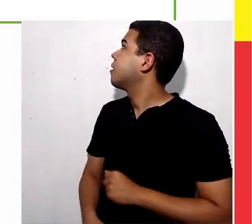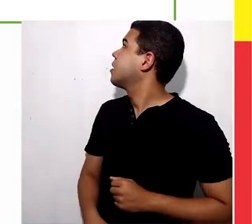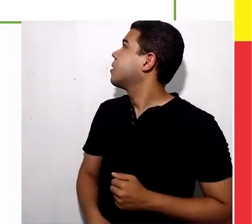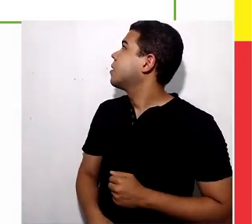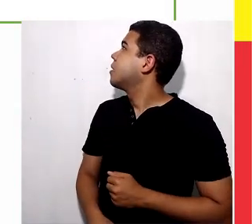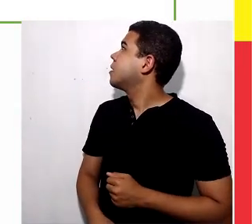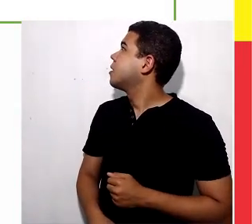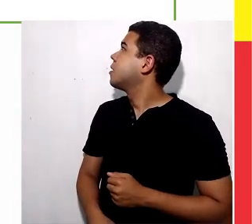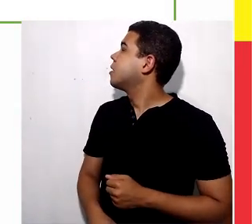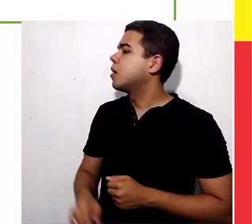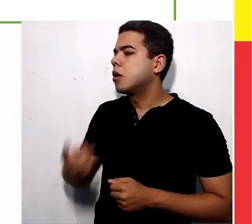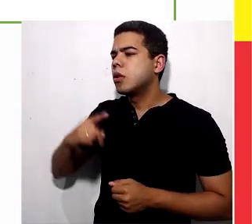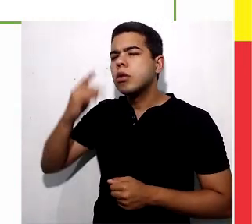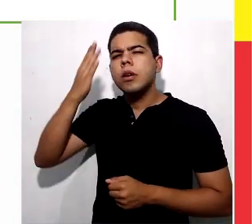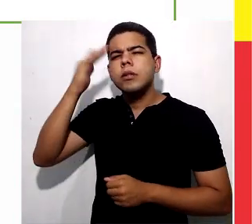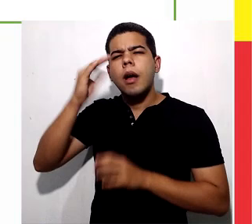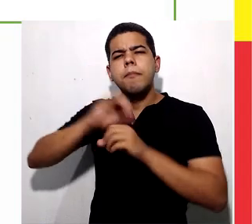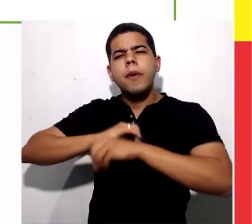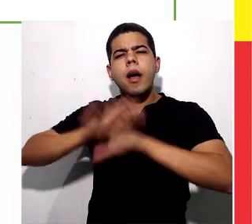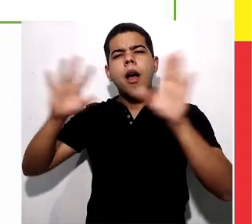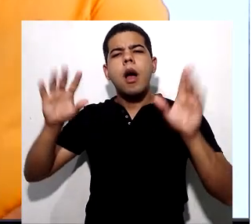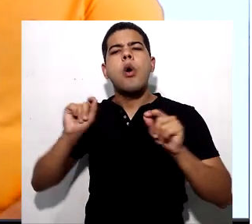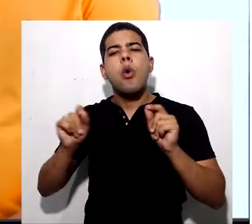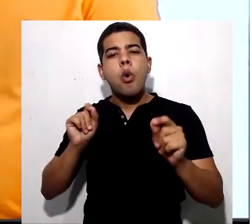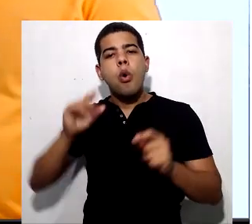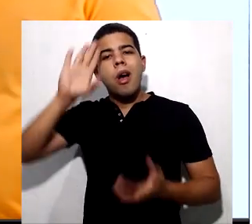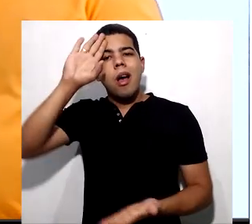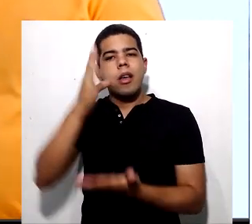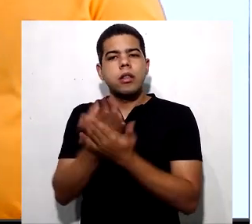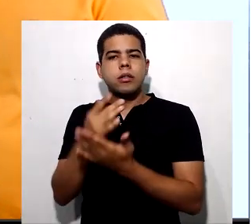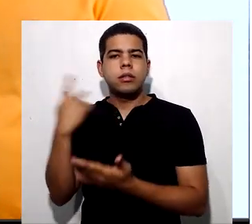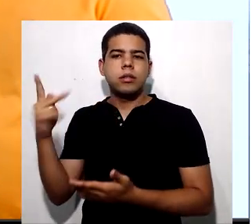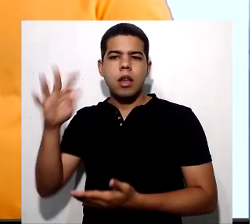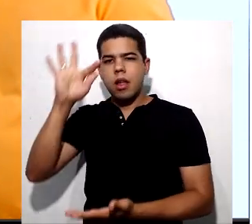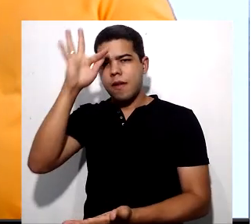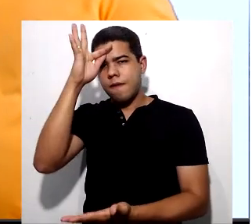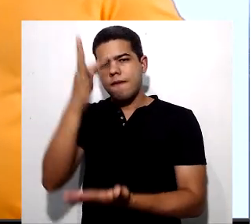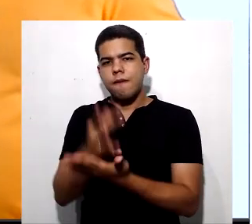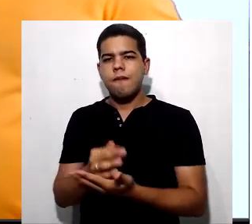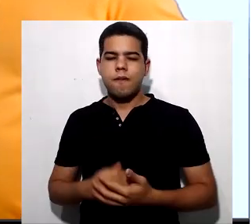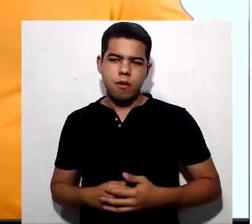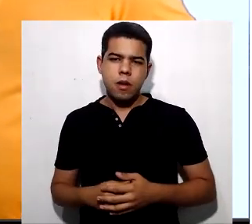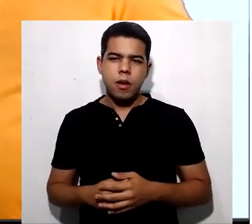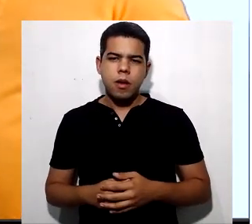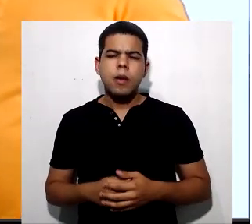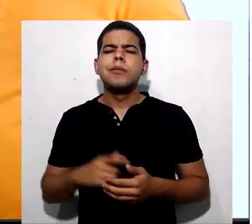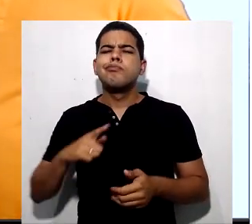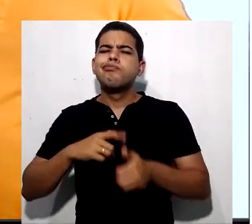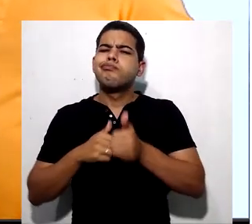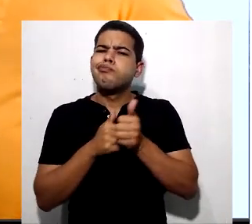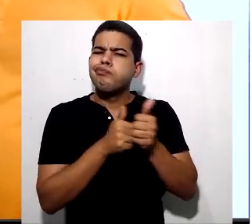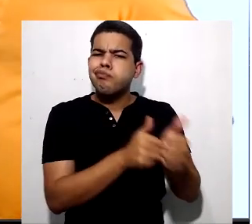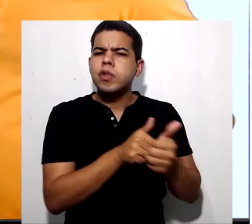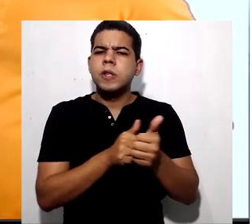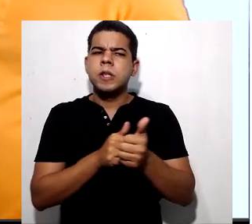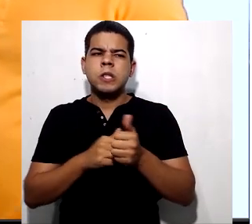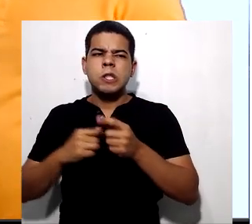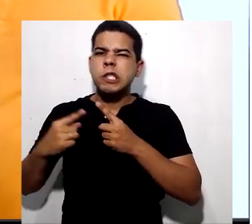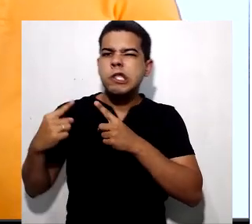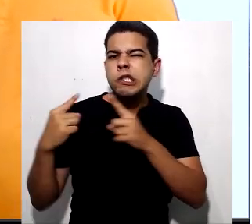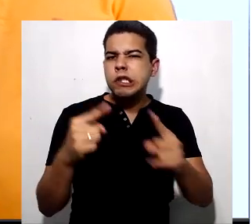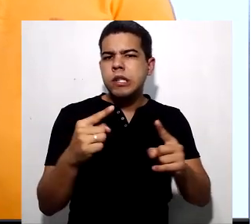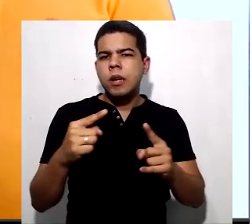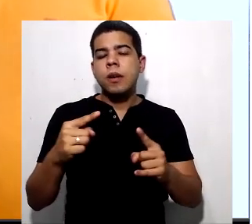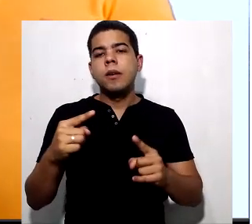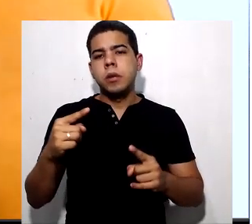os símbolos judaicos, só para a gente firmar um pouco essa questão que você citou aí, essa fuga, essa perseguição, os símbolos judaicos,